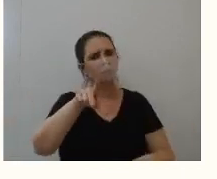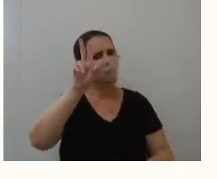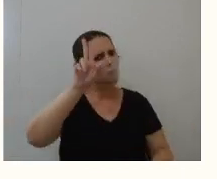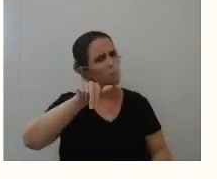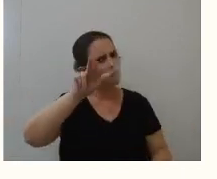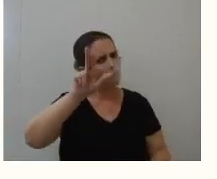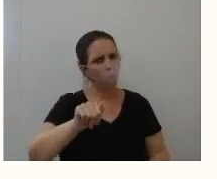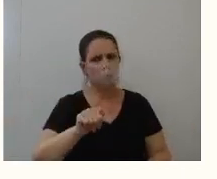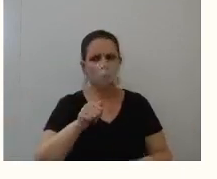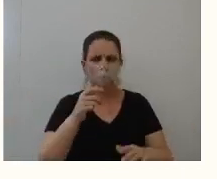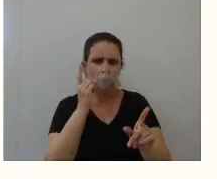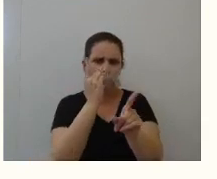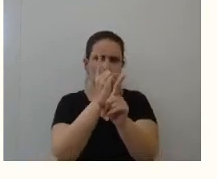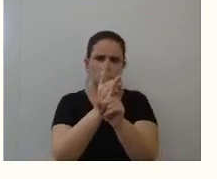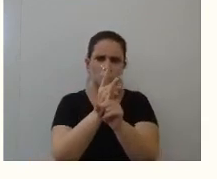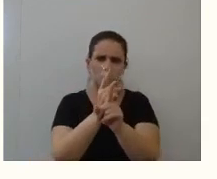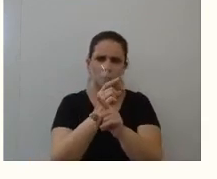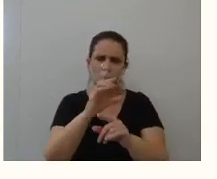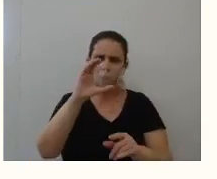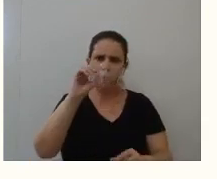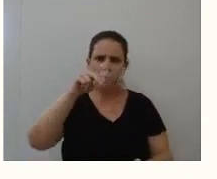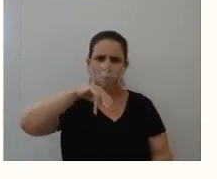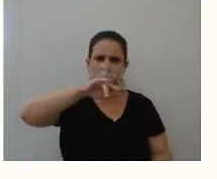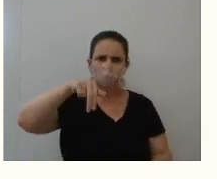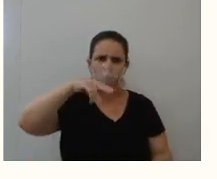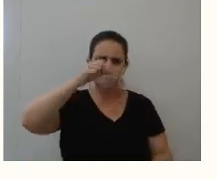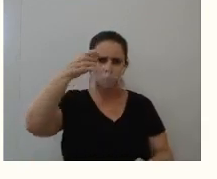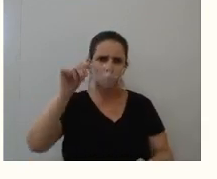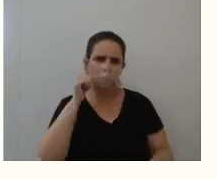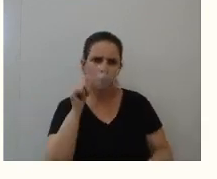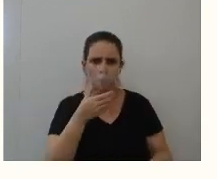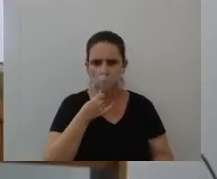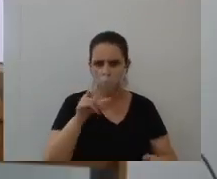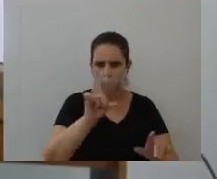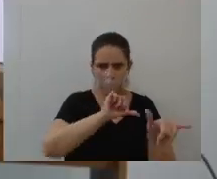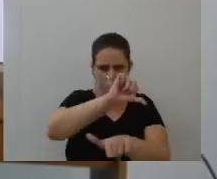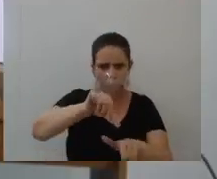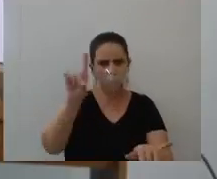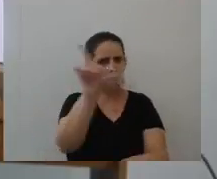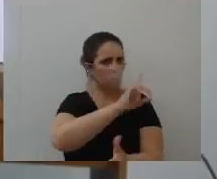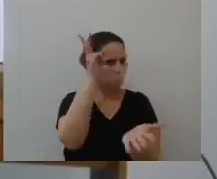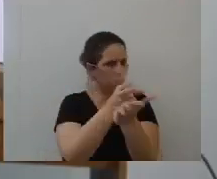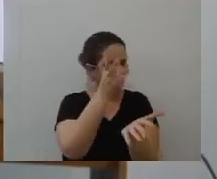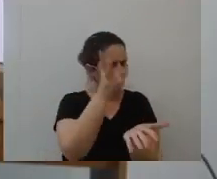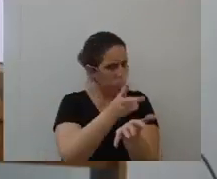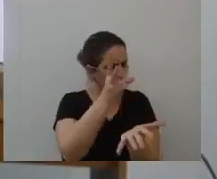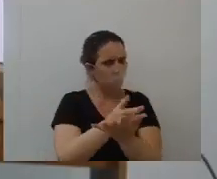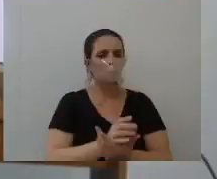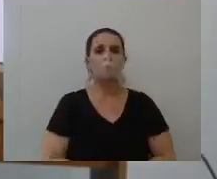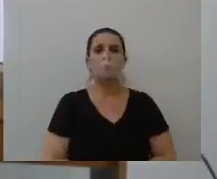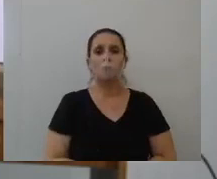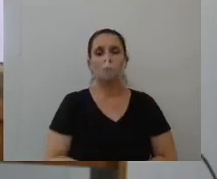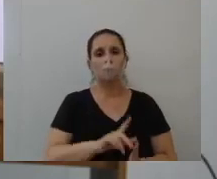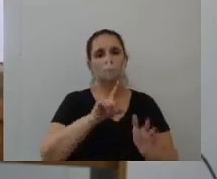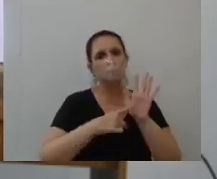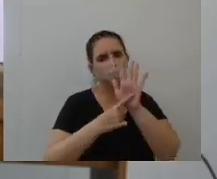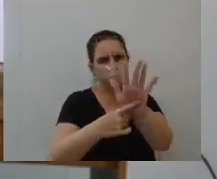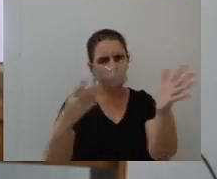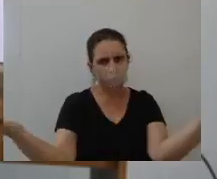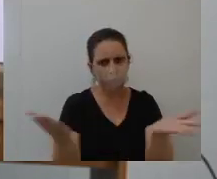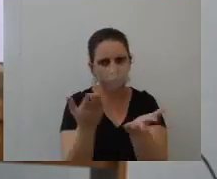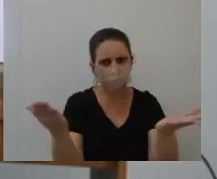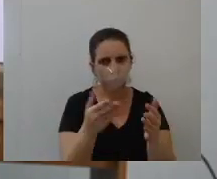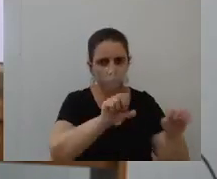uma conjunção no plural, no singular, no masculino e no feminino. Beleza? Não existe isso. Tá aí na sua tela. Na